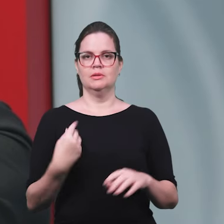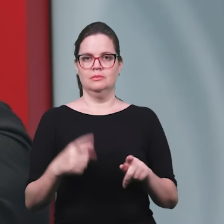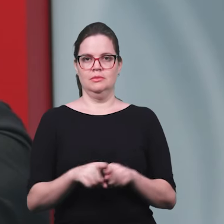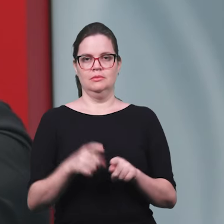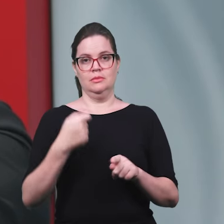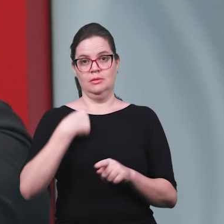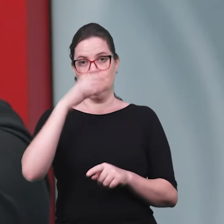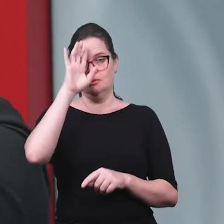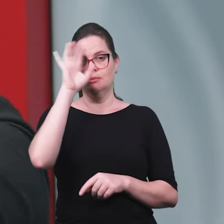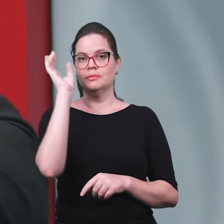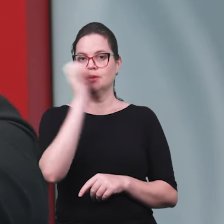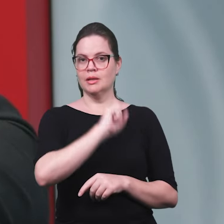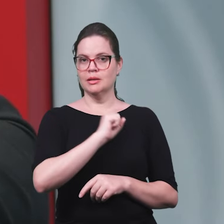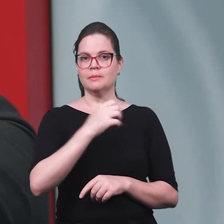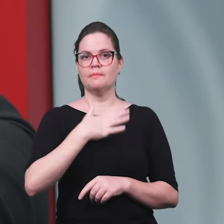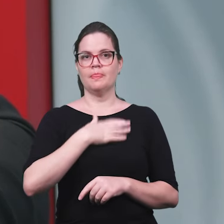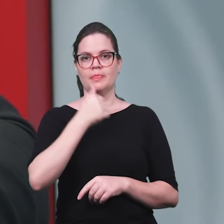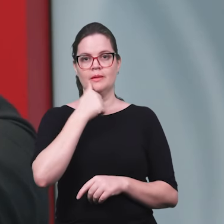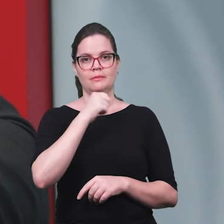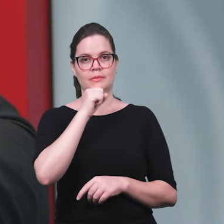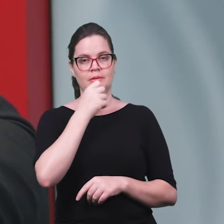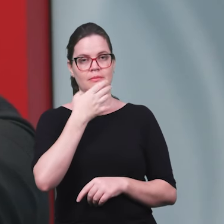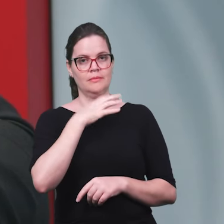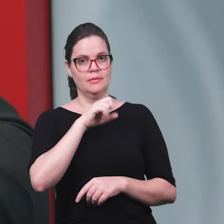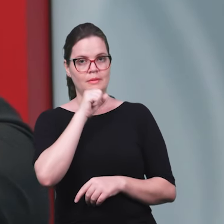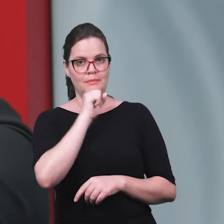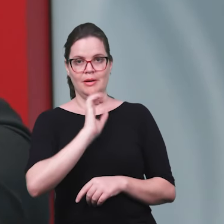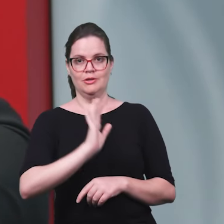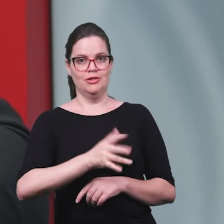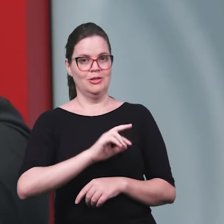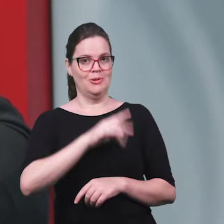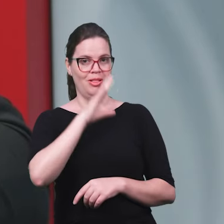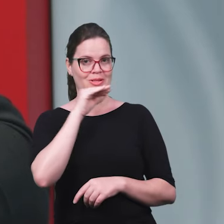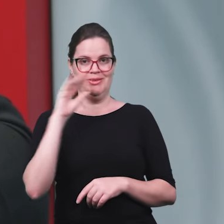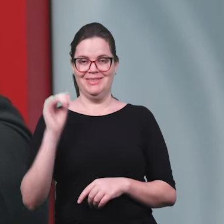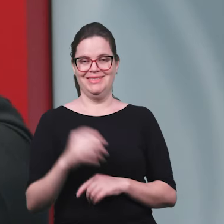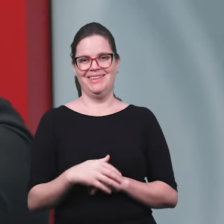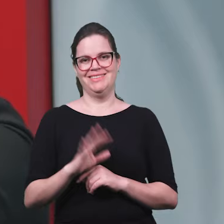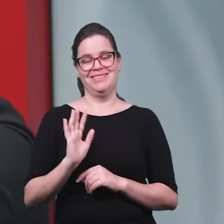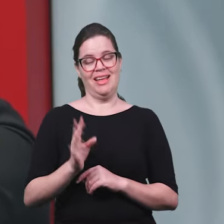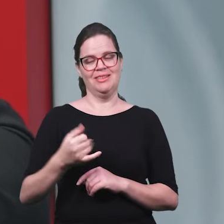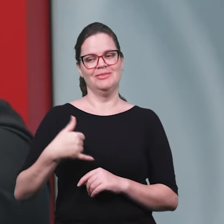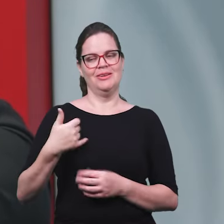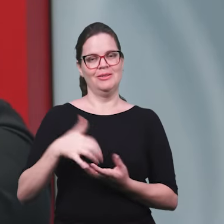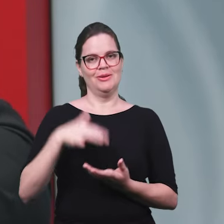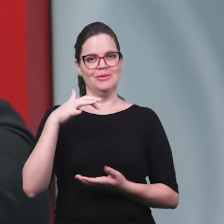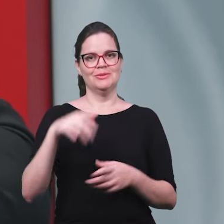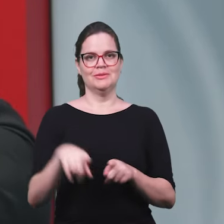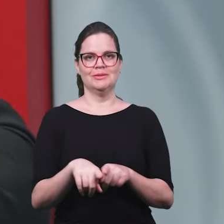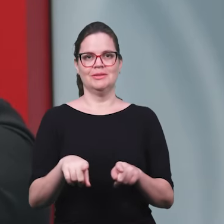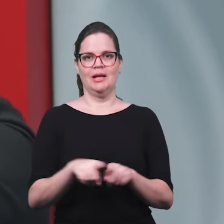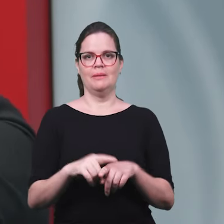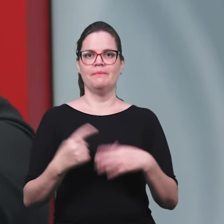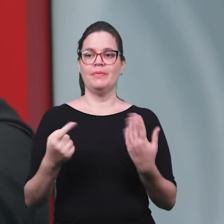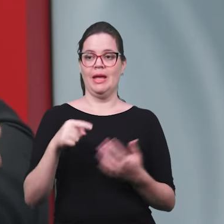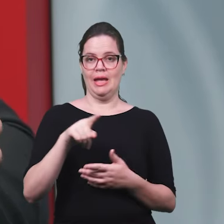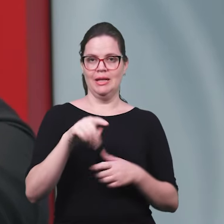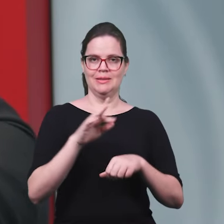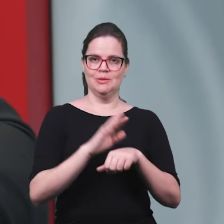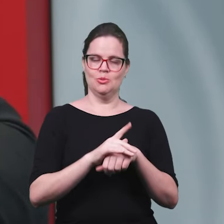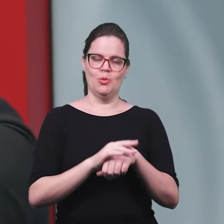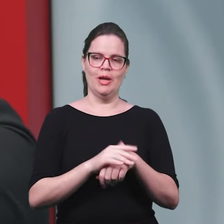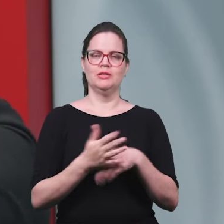programa. Eu estou aprendendo muito. Meus pais também já não são mais adolescentes, né? E assim, ainda não